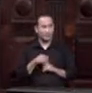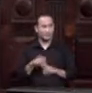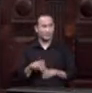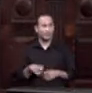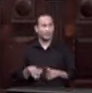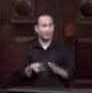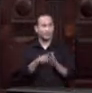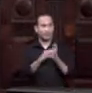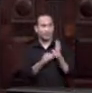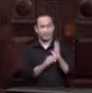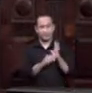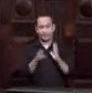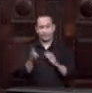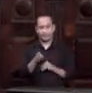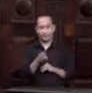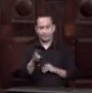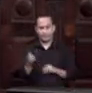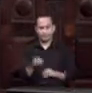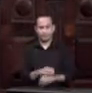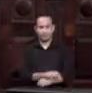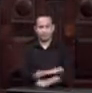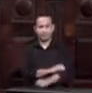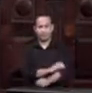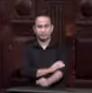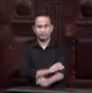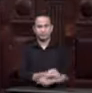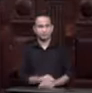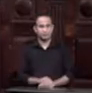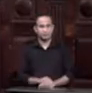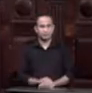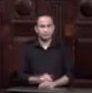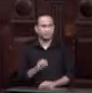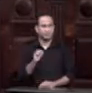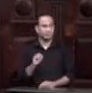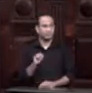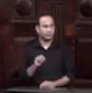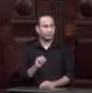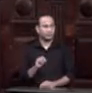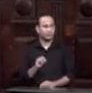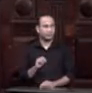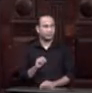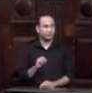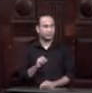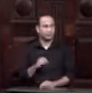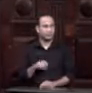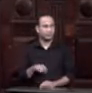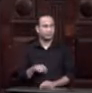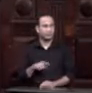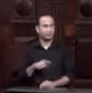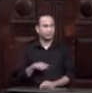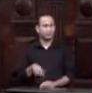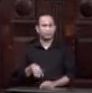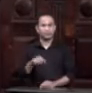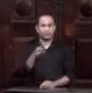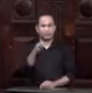emenda 33, que versa sobre o estabelecimento de um